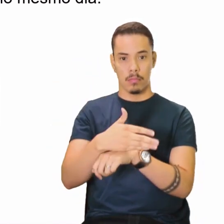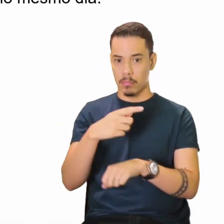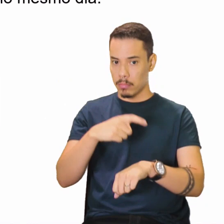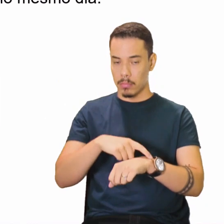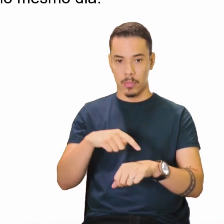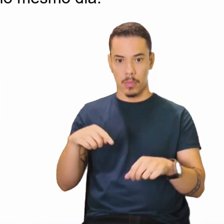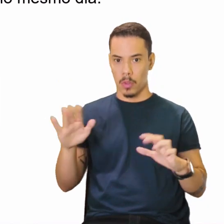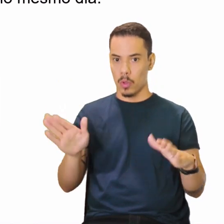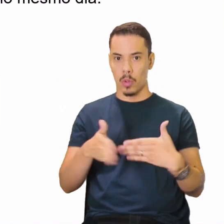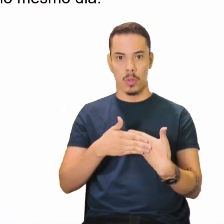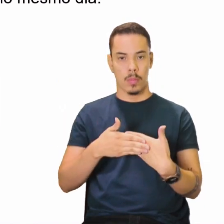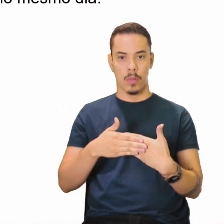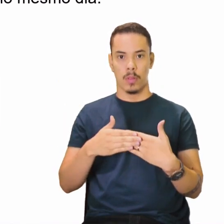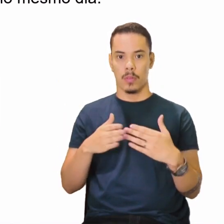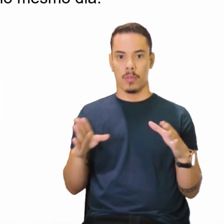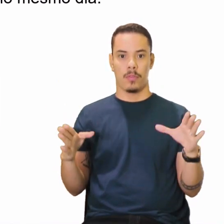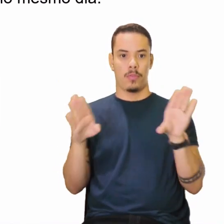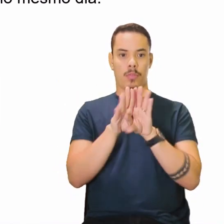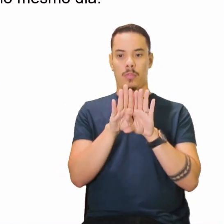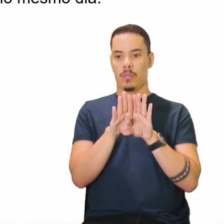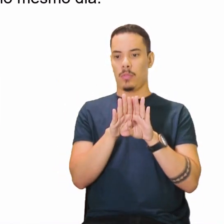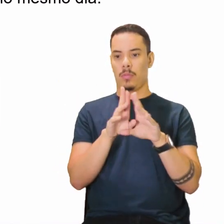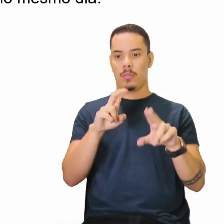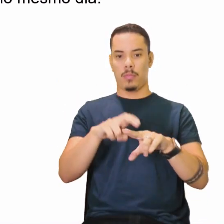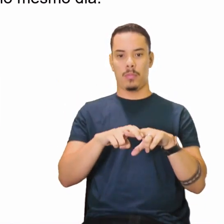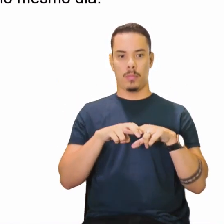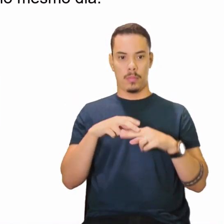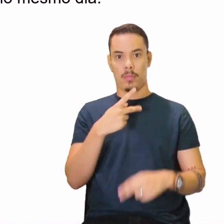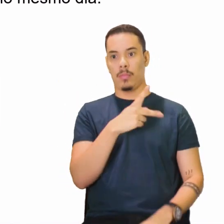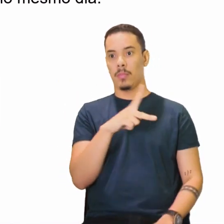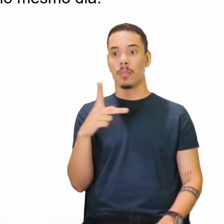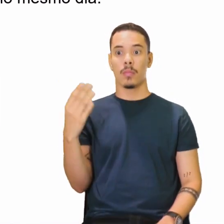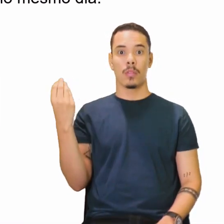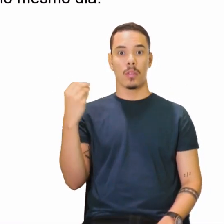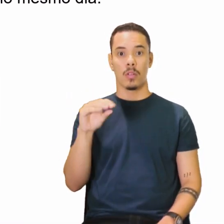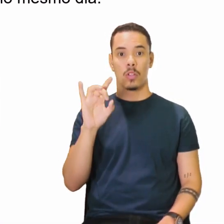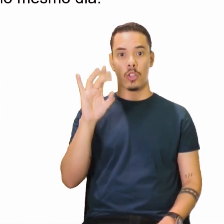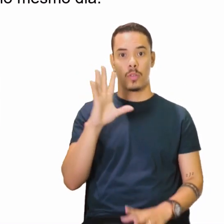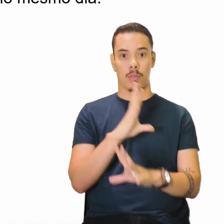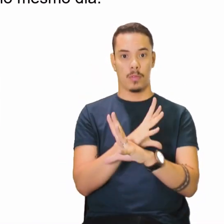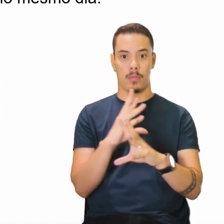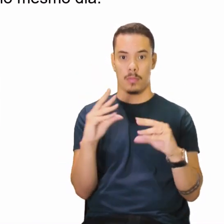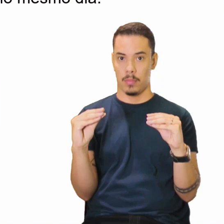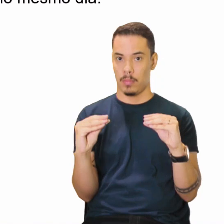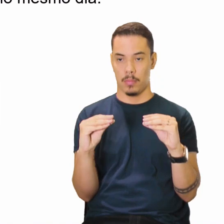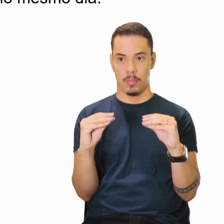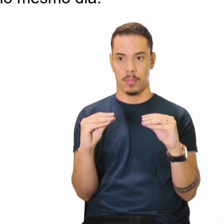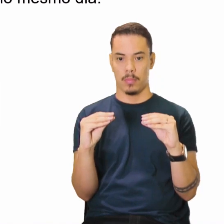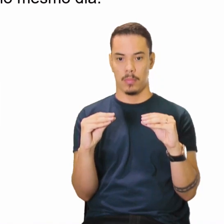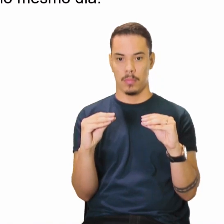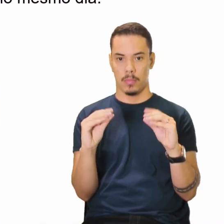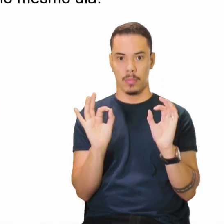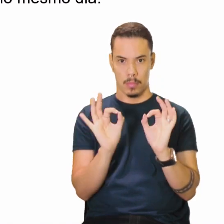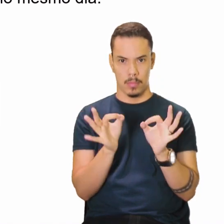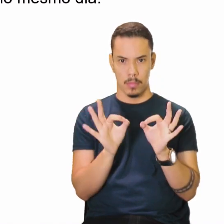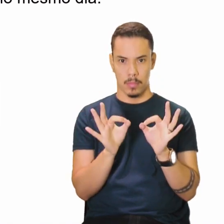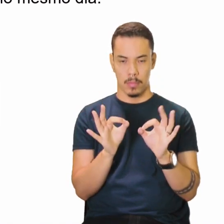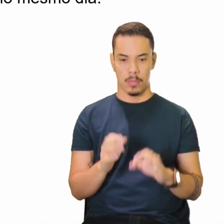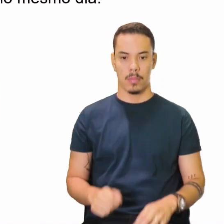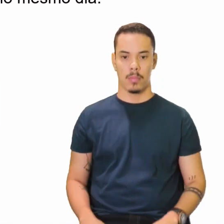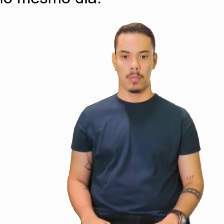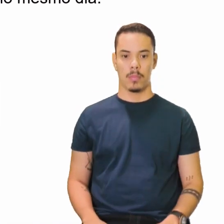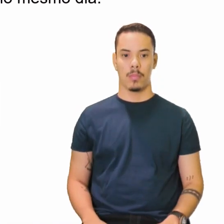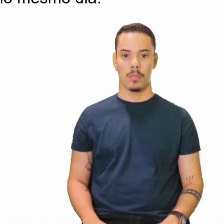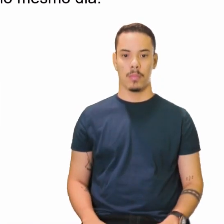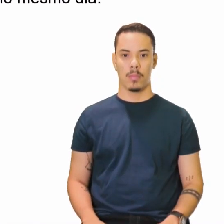pensamento completo. Fechei a porta. Então, colocou aí só a conjunção para ligar as orações, tá? Além